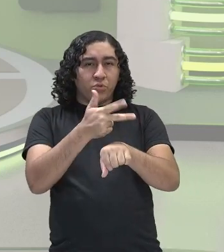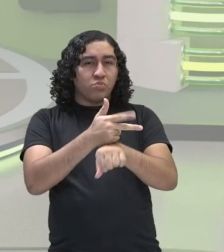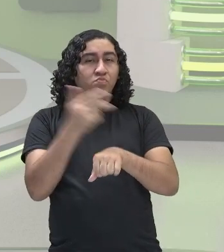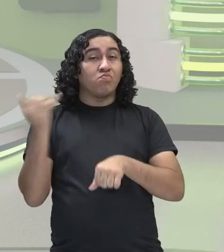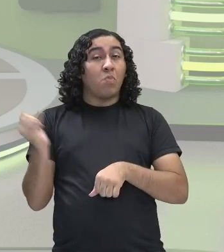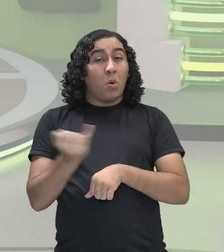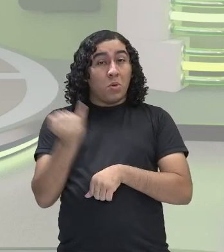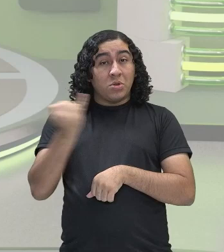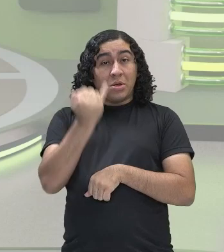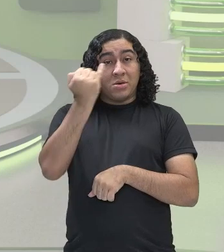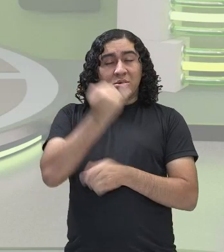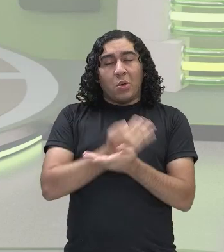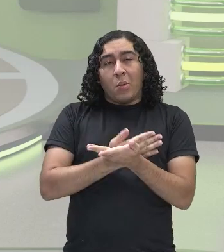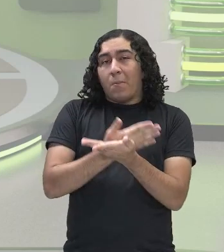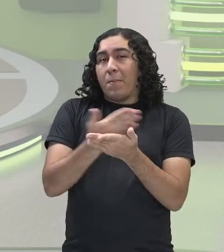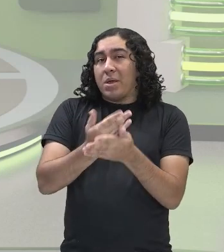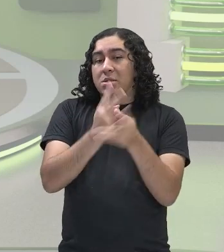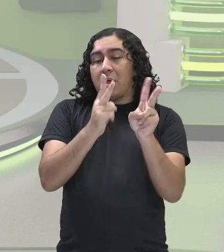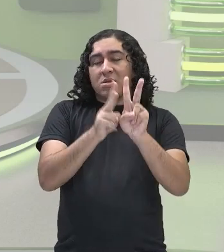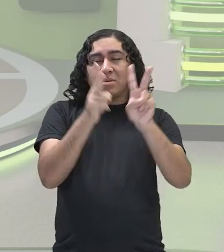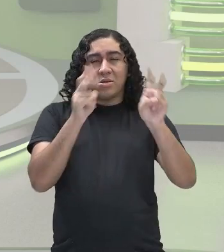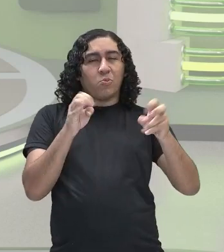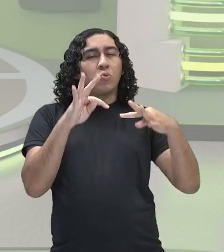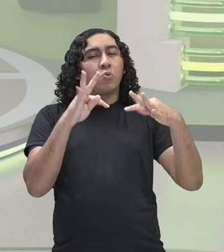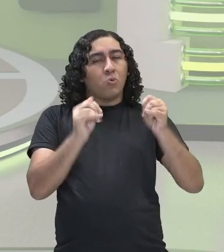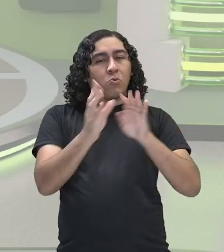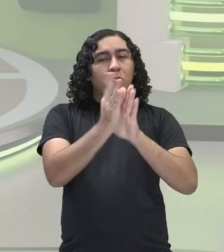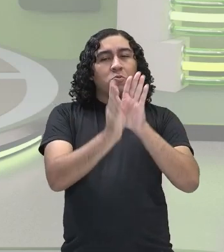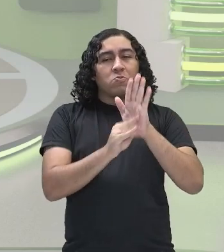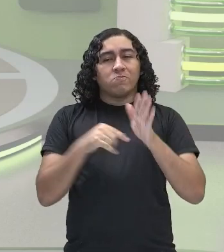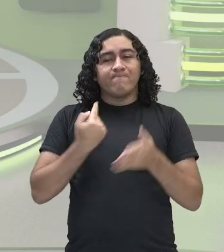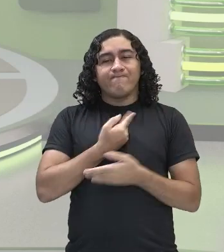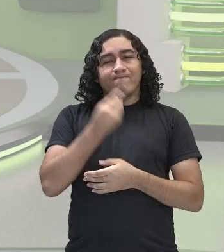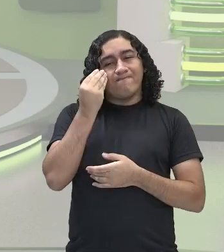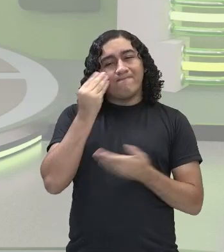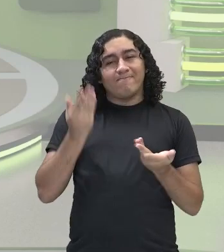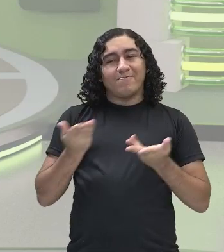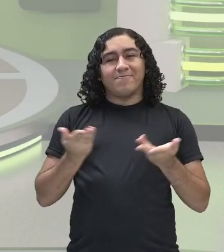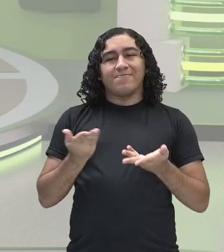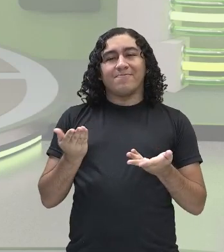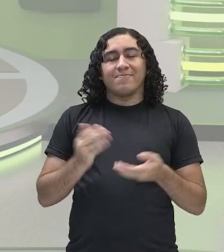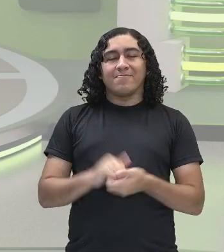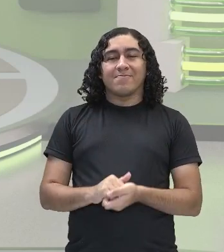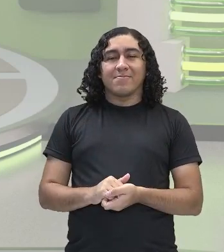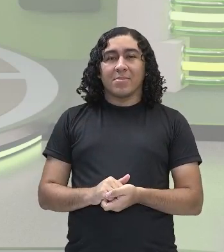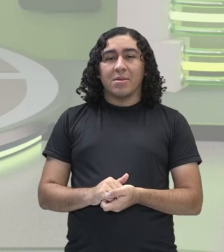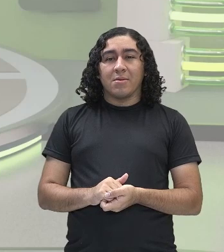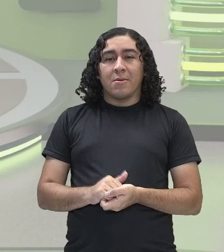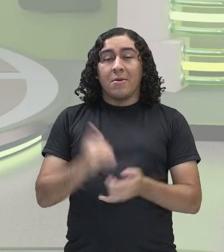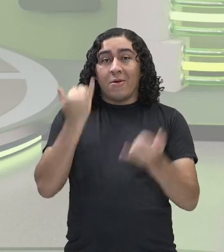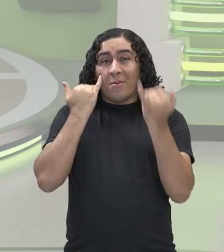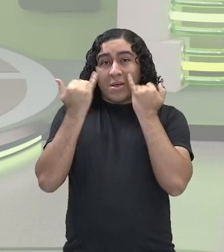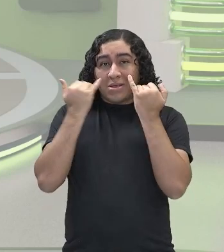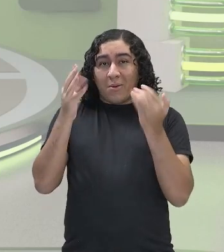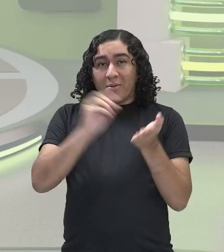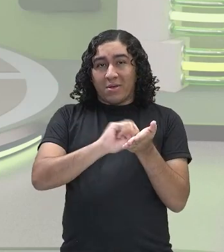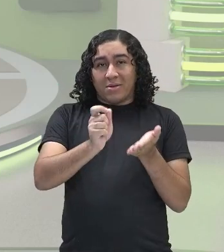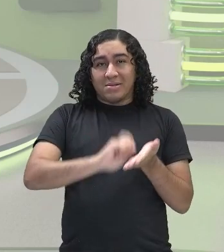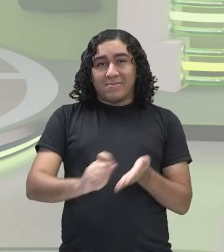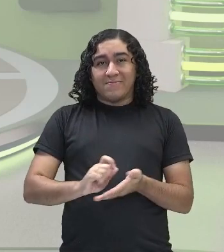VT introdutório de todo o conteúdo que nós veremos durante a aula. Então, anotem aí e vamos